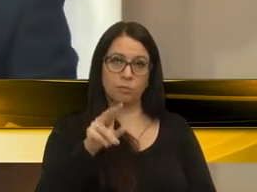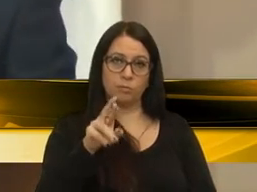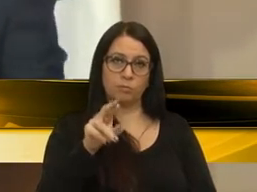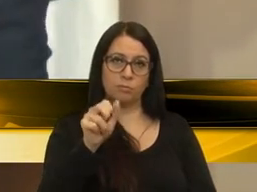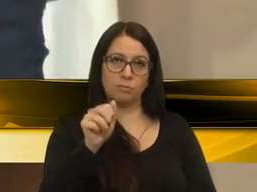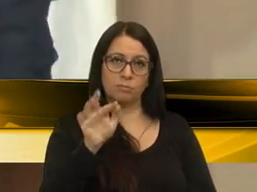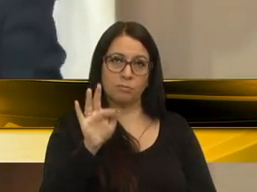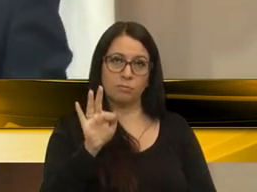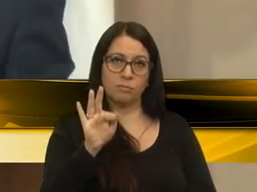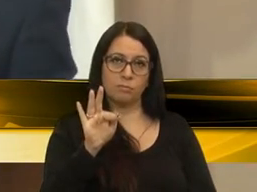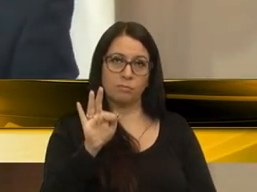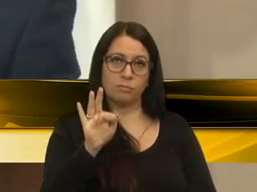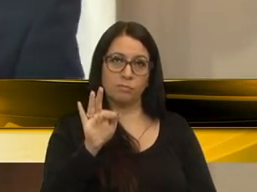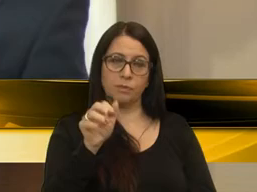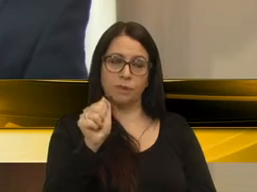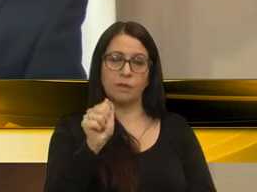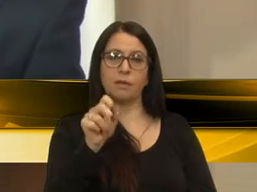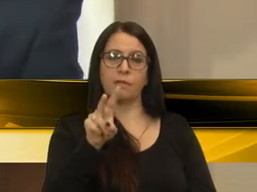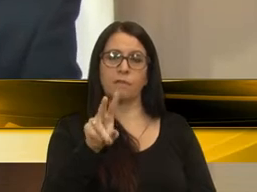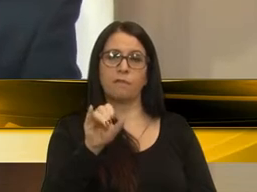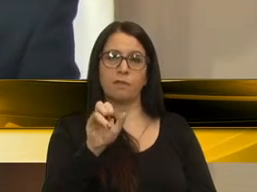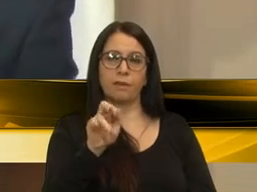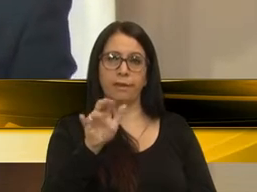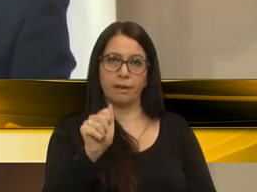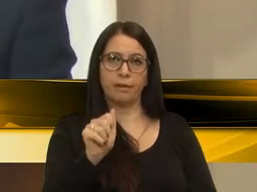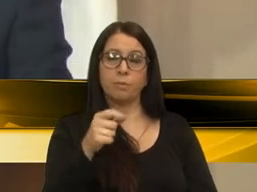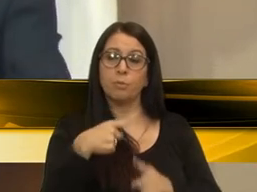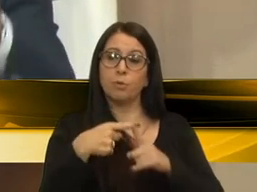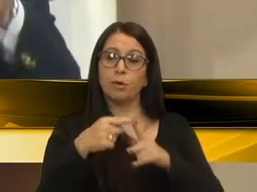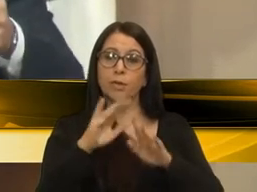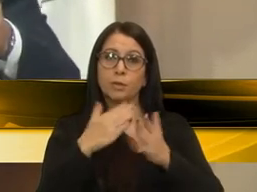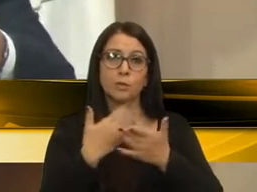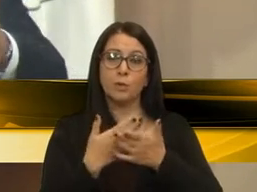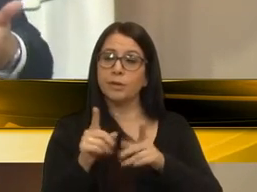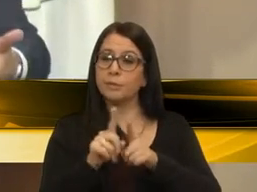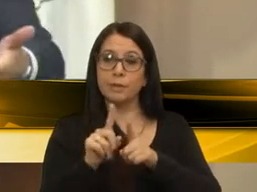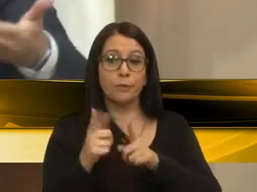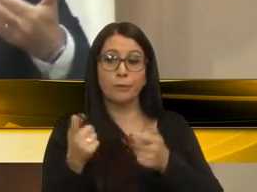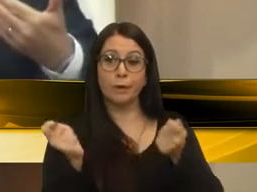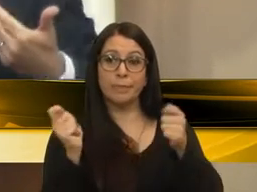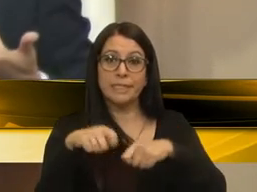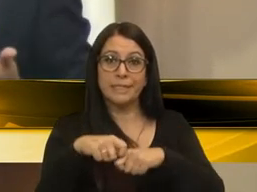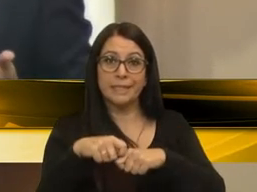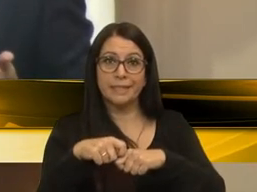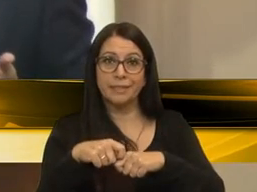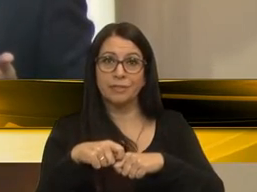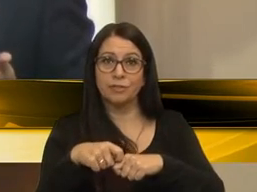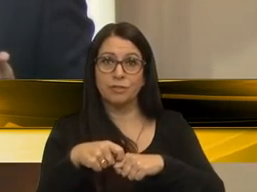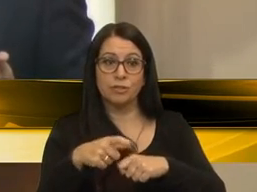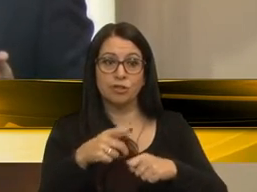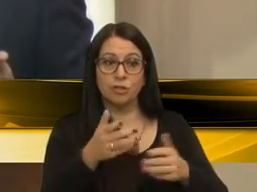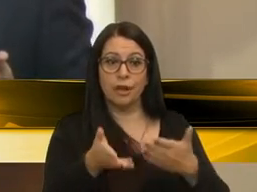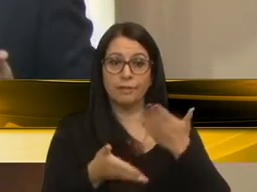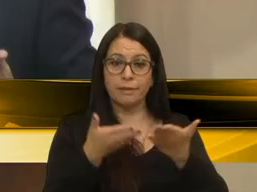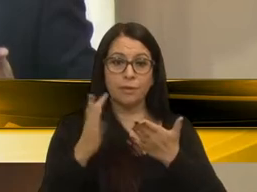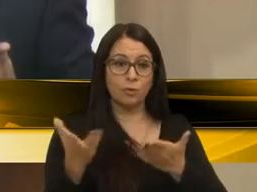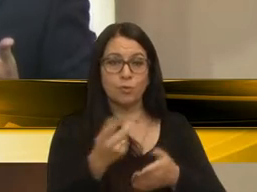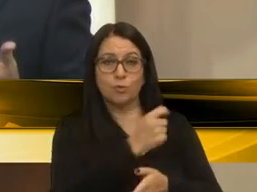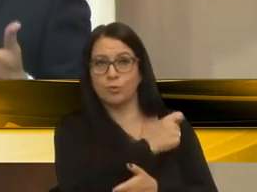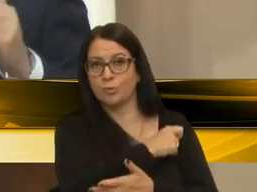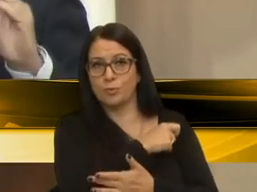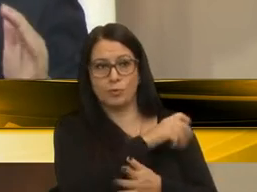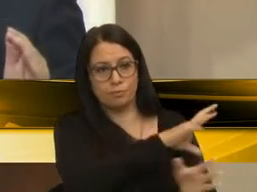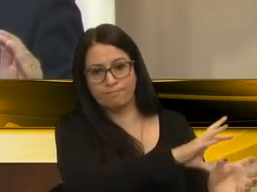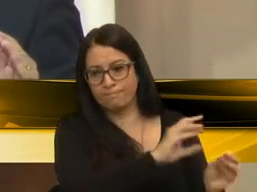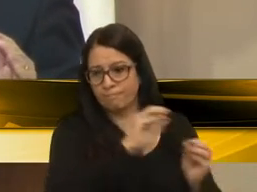diretora, porque ela também está muito preocupada, porque a Escola João Prataveira não tem capacidade de receber esses alunos, de